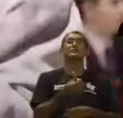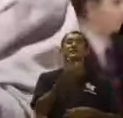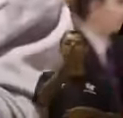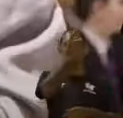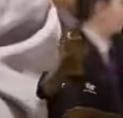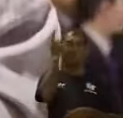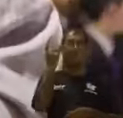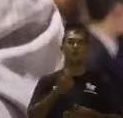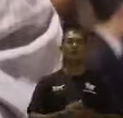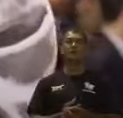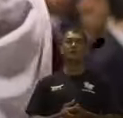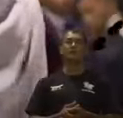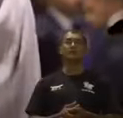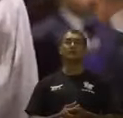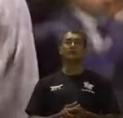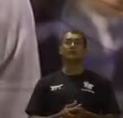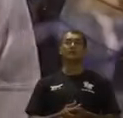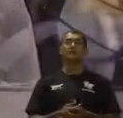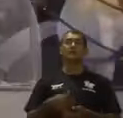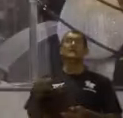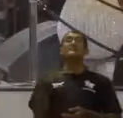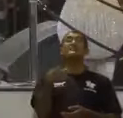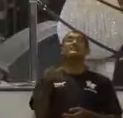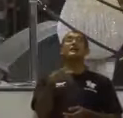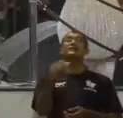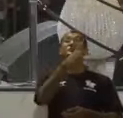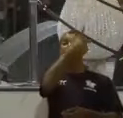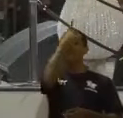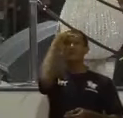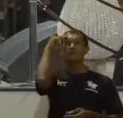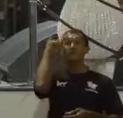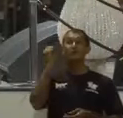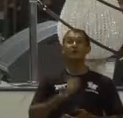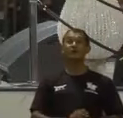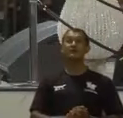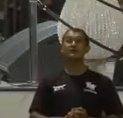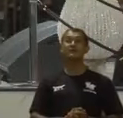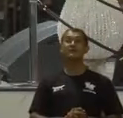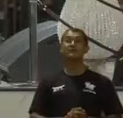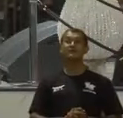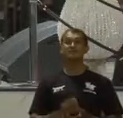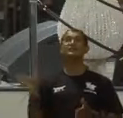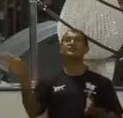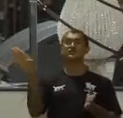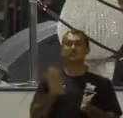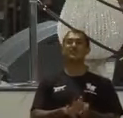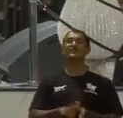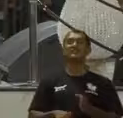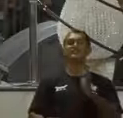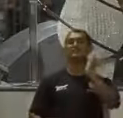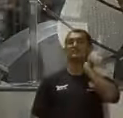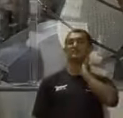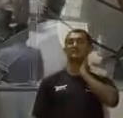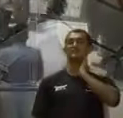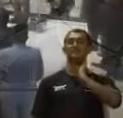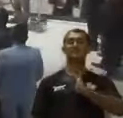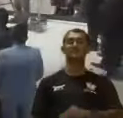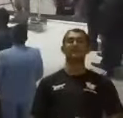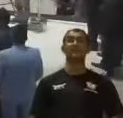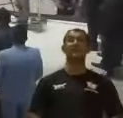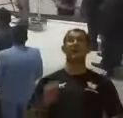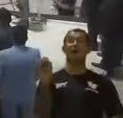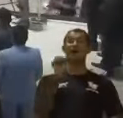sexta pessoa para Jesus. Onde está a sétima pessoa? Está chegando a sétima pessoa. Está